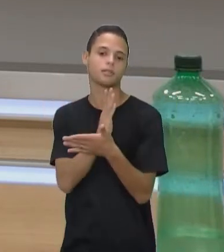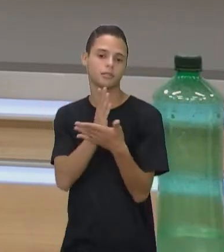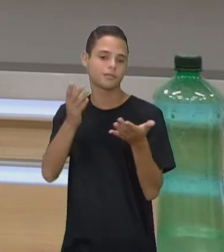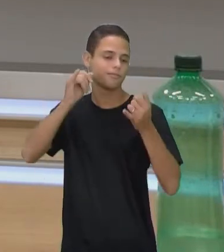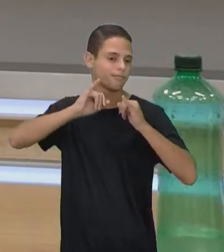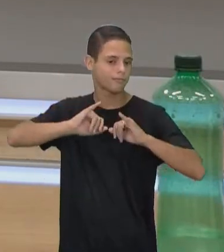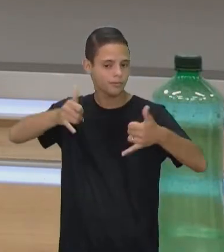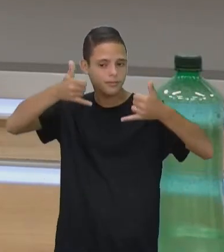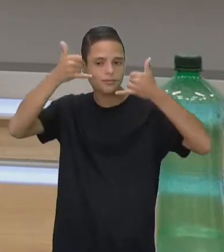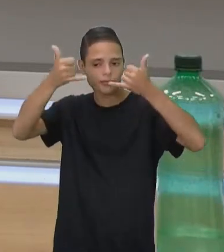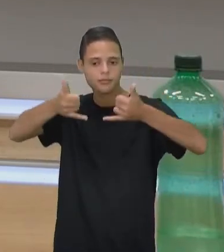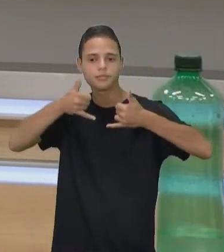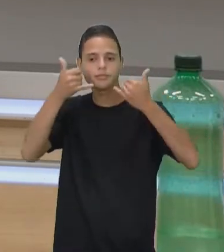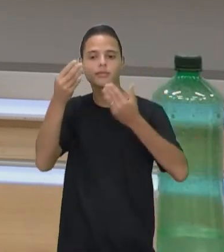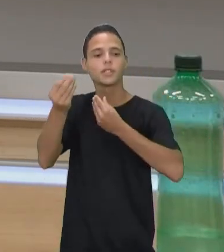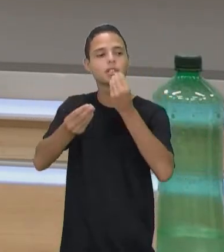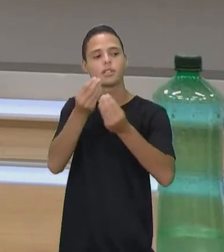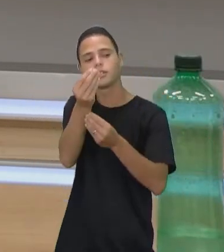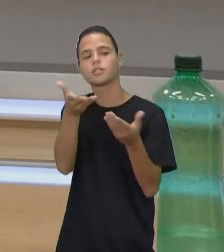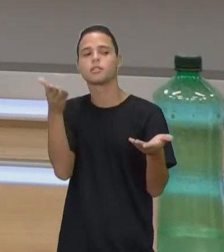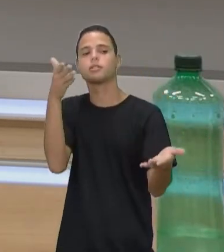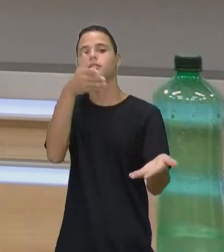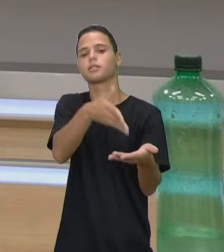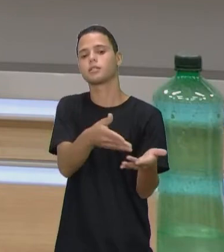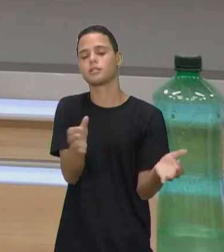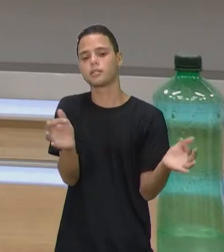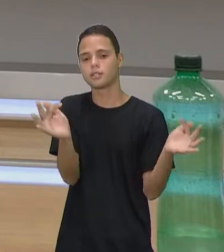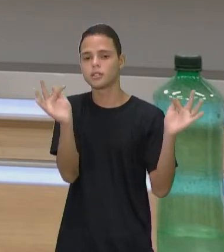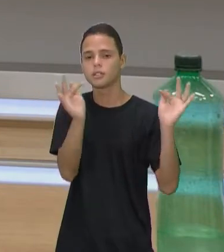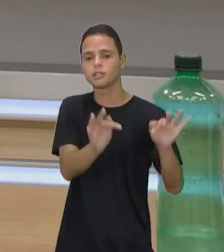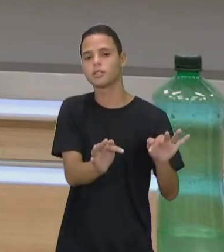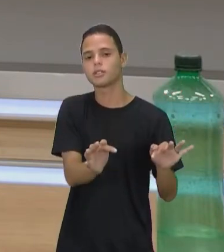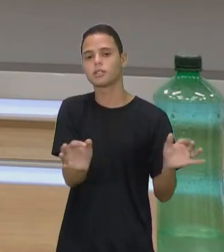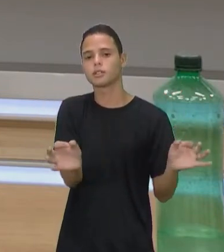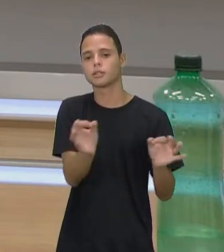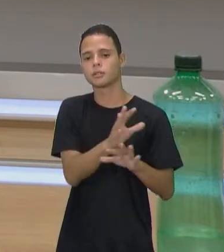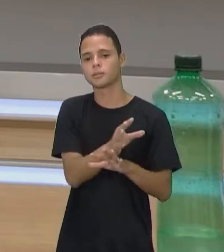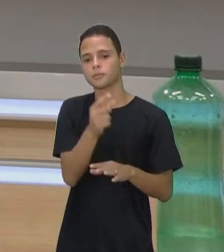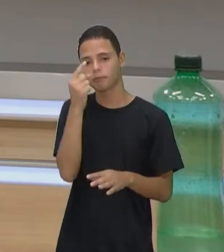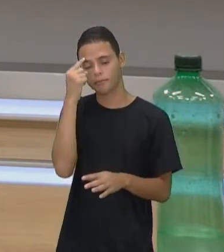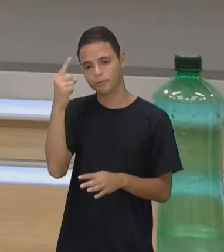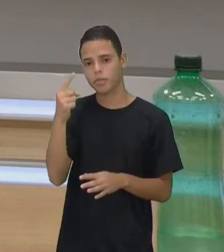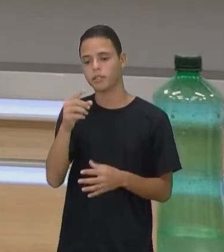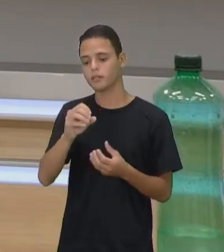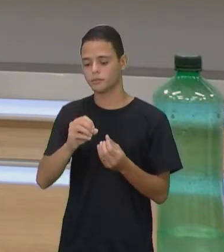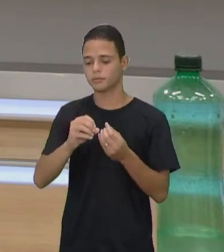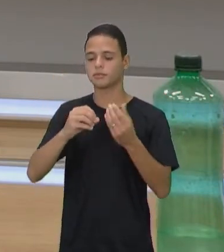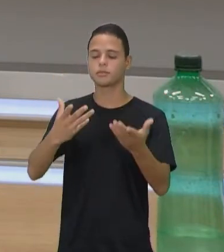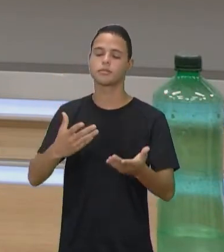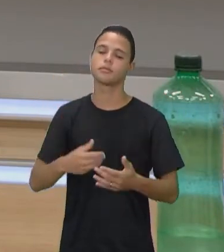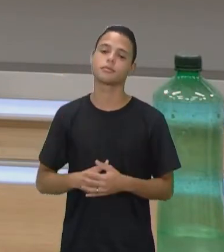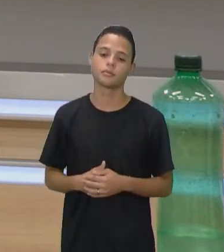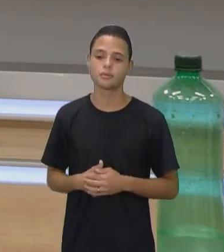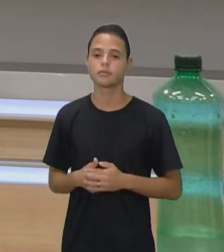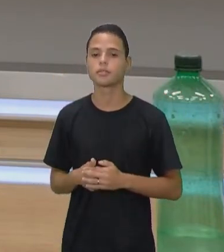está informando como que a gente vai acabar e quais são as consequências, vamos pensar numa forma boa que a gente teria então, né? Porque não dá só para dar os problemas,